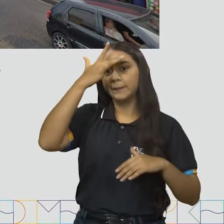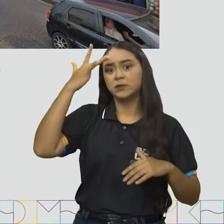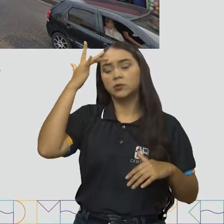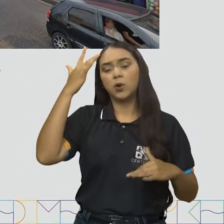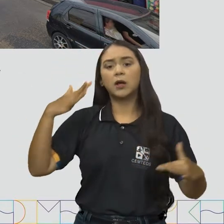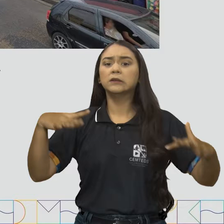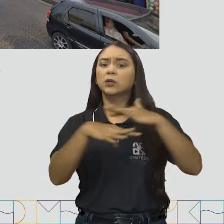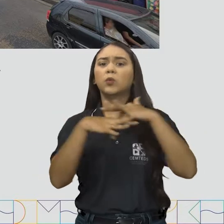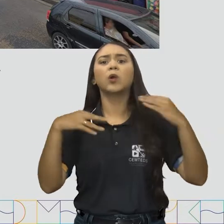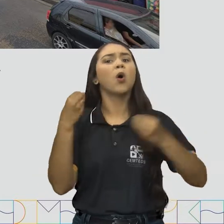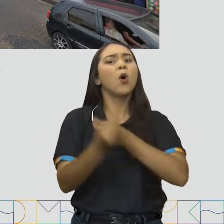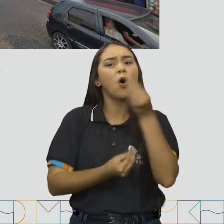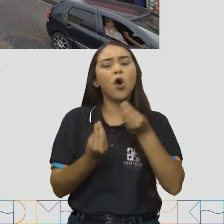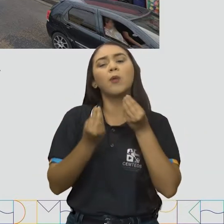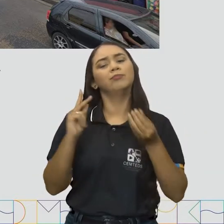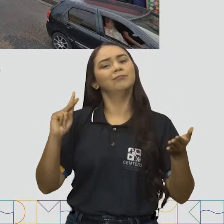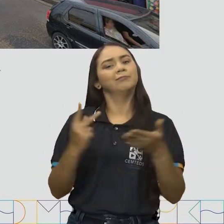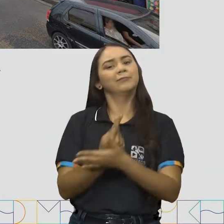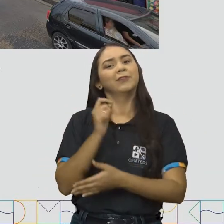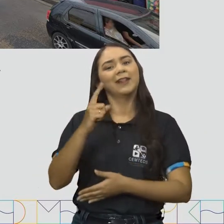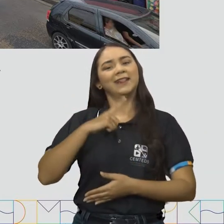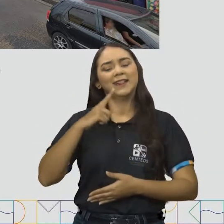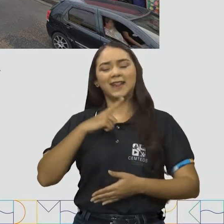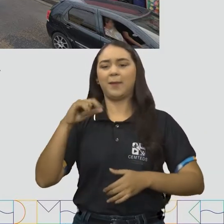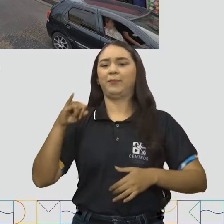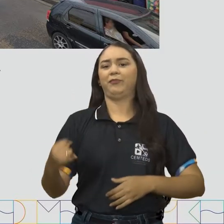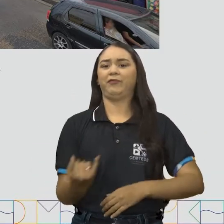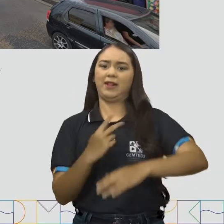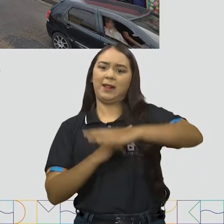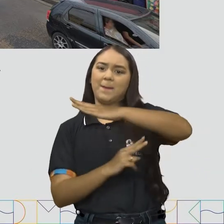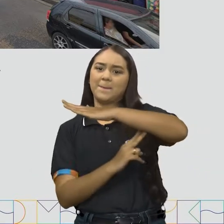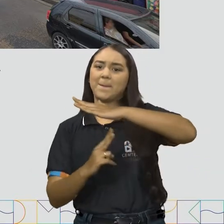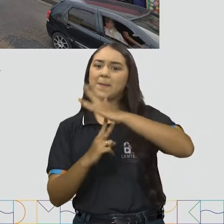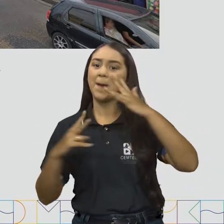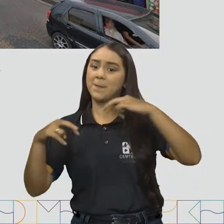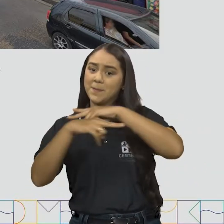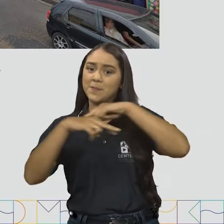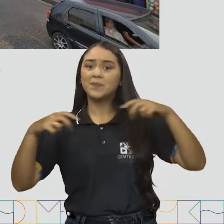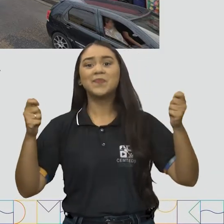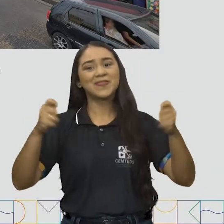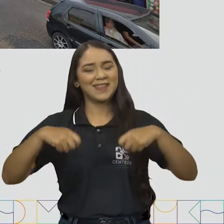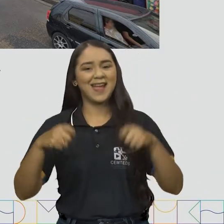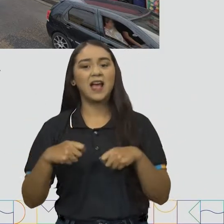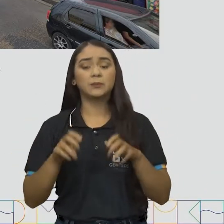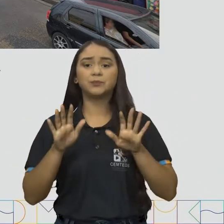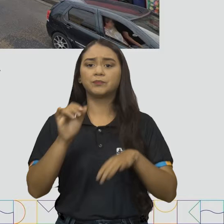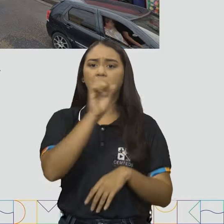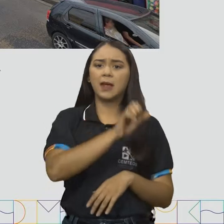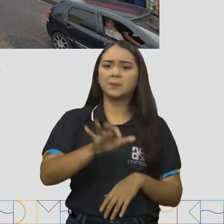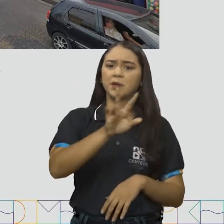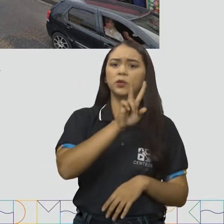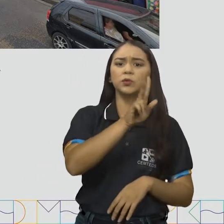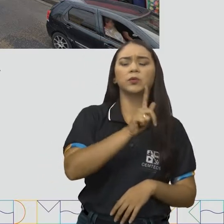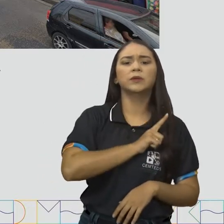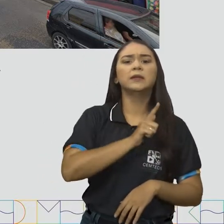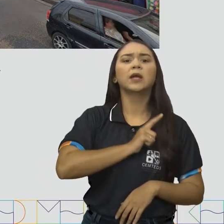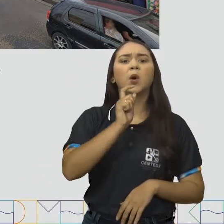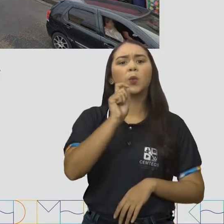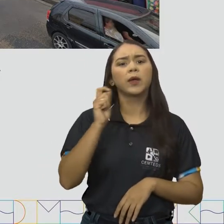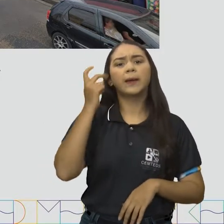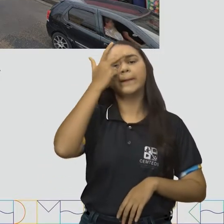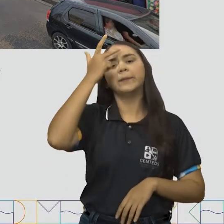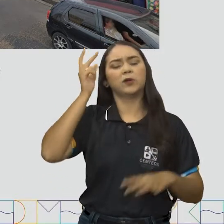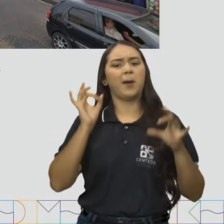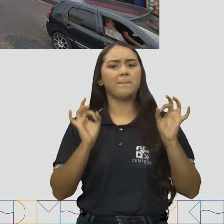e a população circulando pelas pontes construídas para melhorar o fluxo das pessoas no local. Na imagem 2, percebemos o